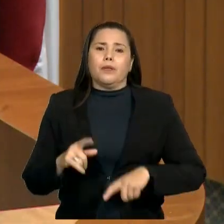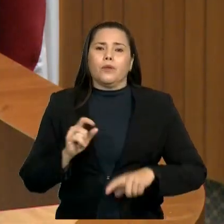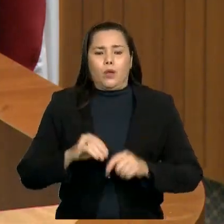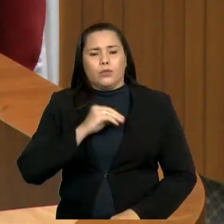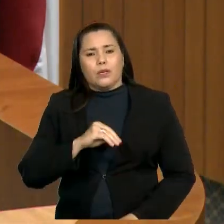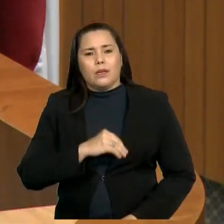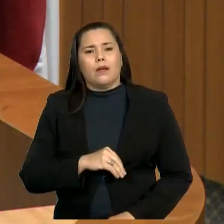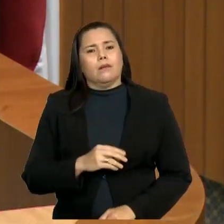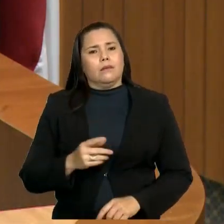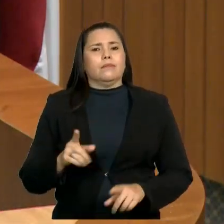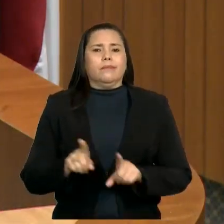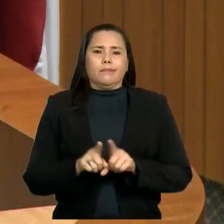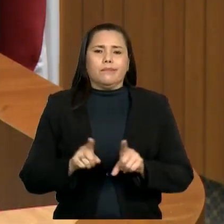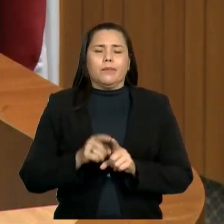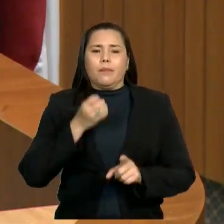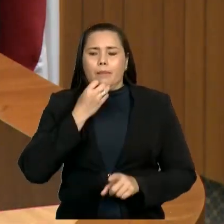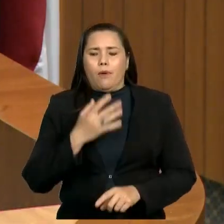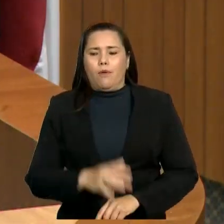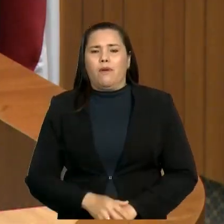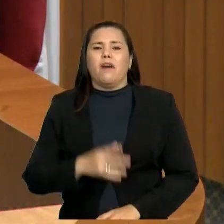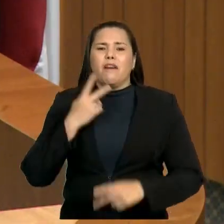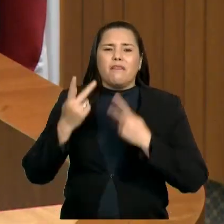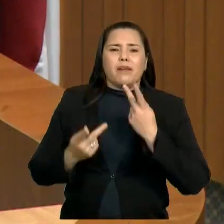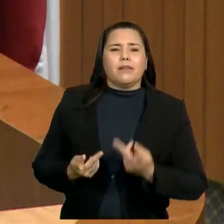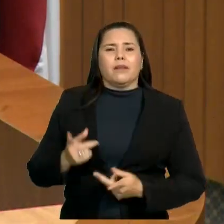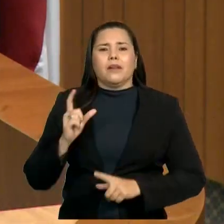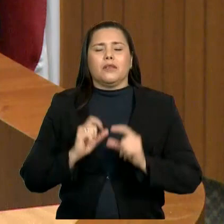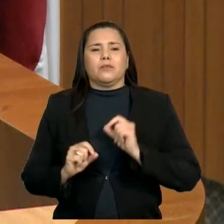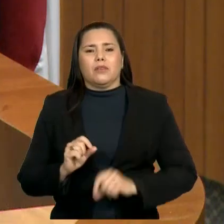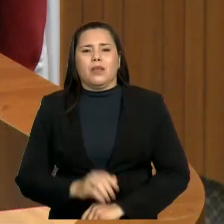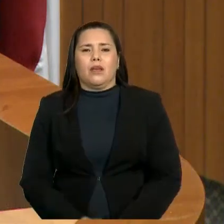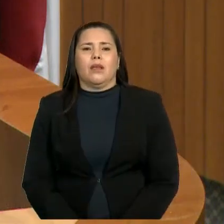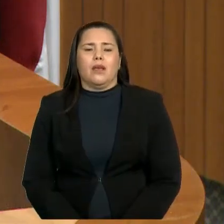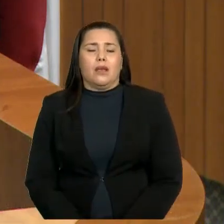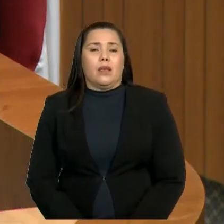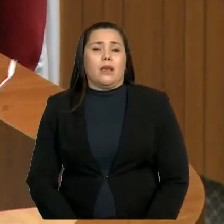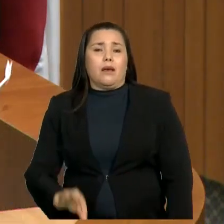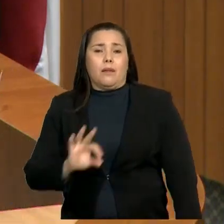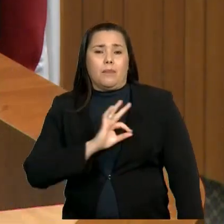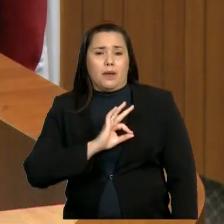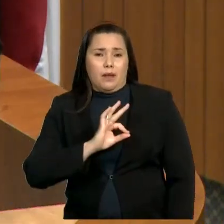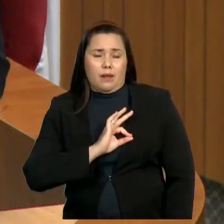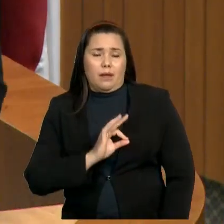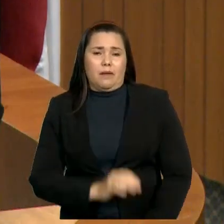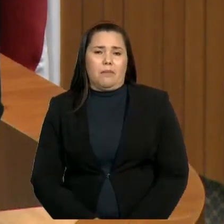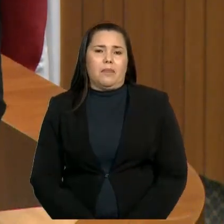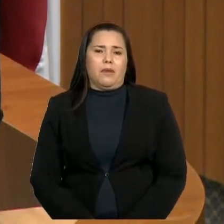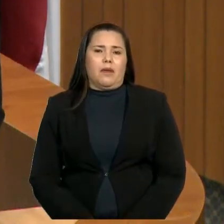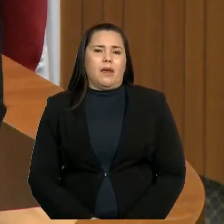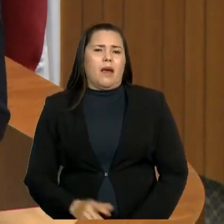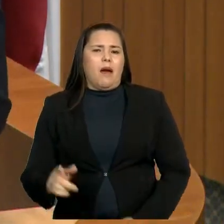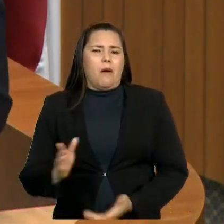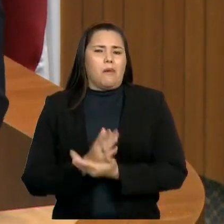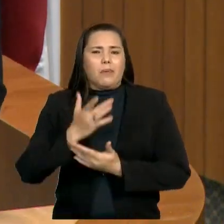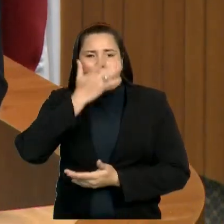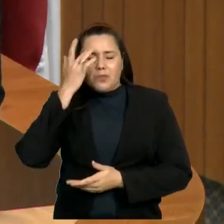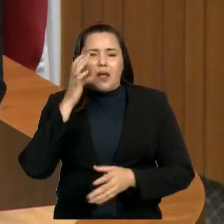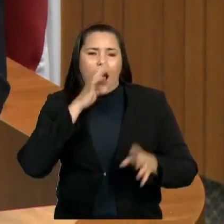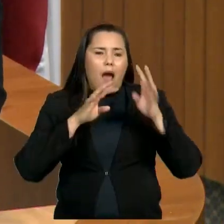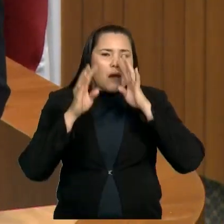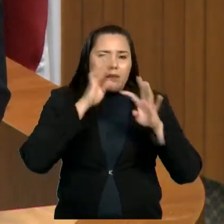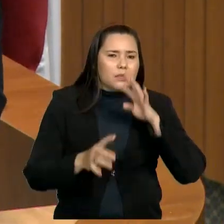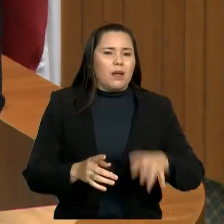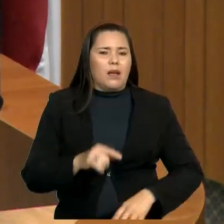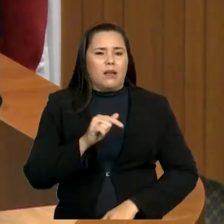que a PM está fazendo capang agem no interior do Maranhão a PM hoje tá sendo vítima de um desmonte grande começou há